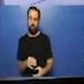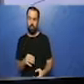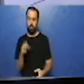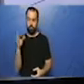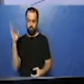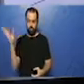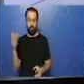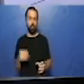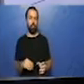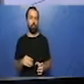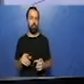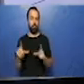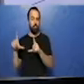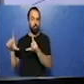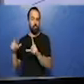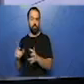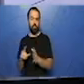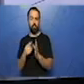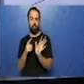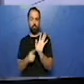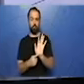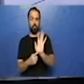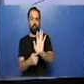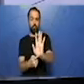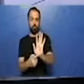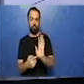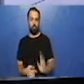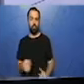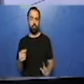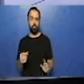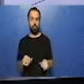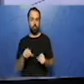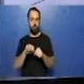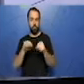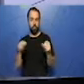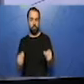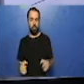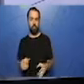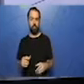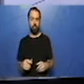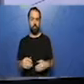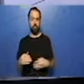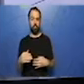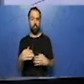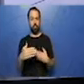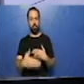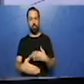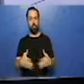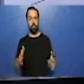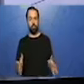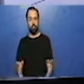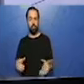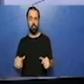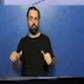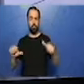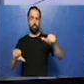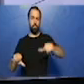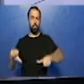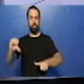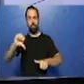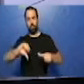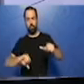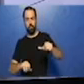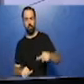temos o filtro, a filtração sendo realizada no laboratório. Então, só para a gente recordar alguns equipamentos que